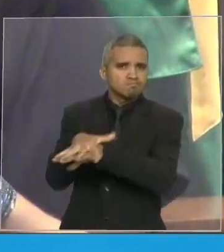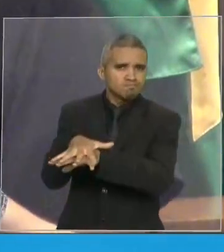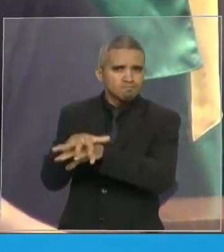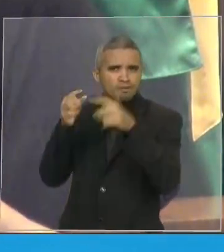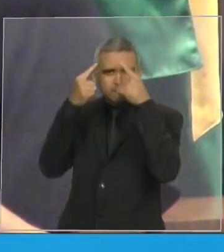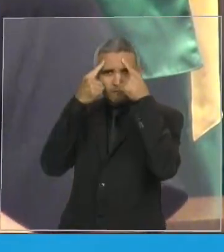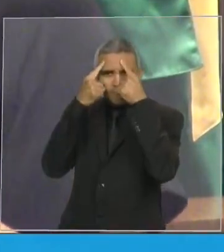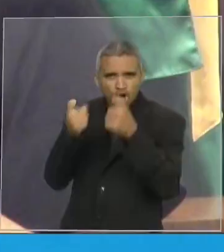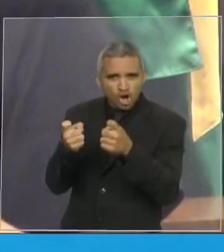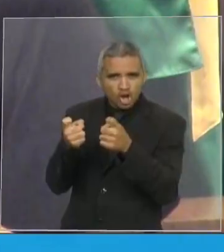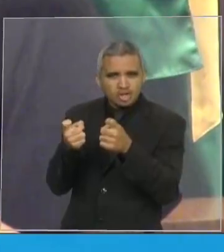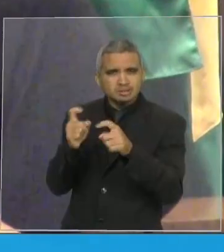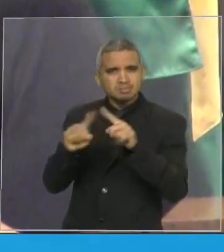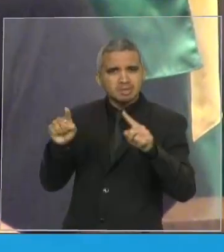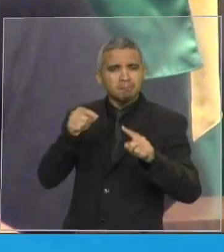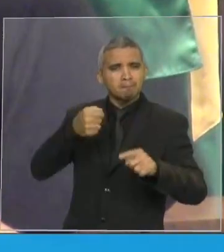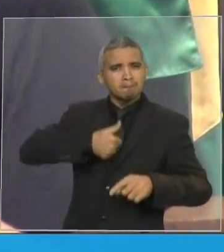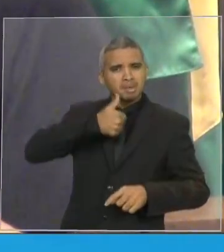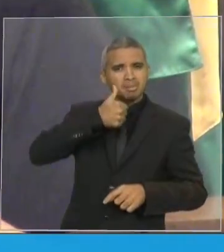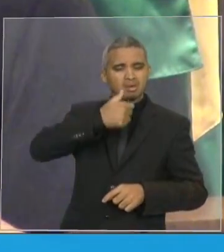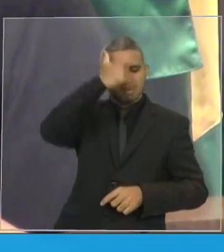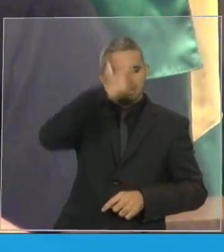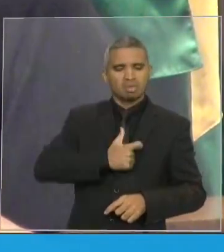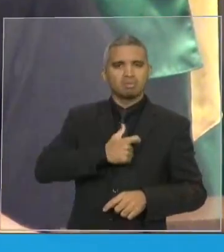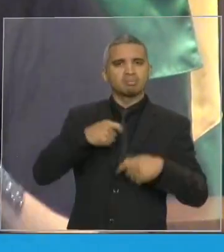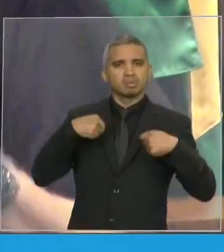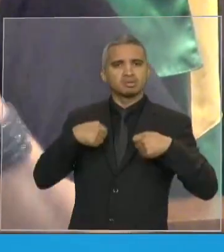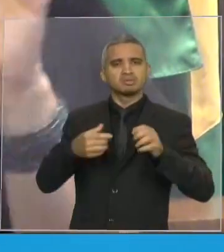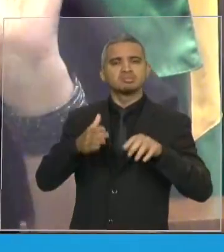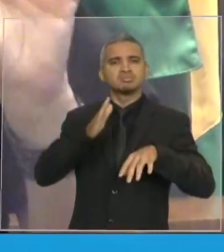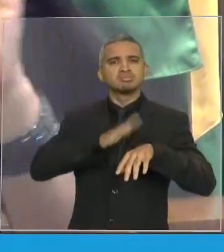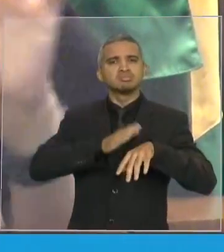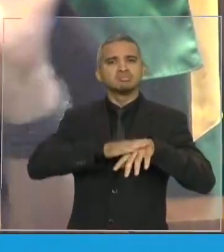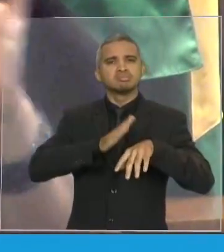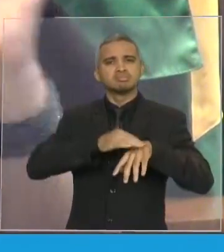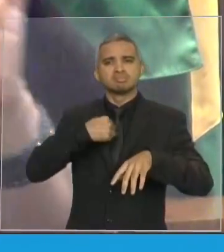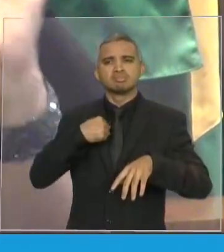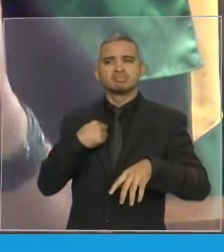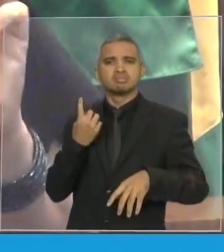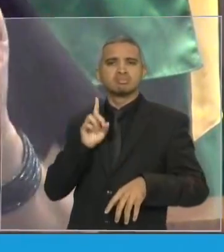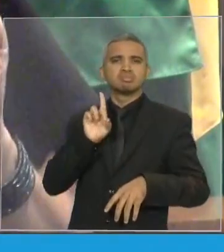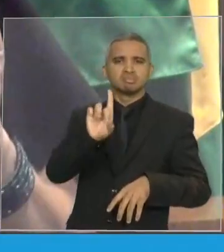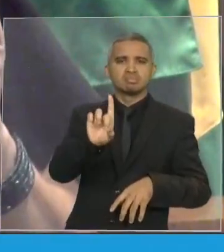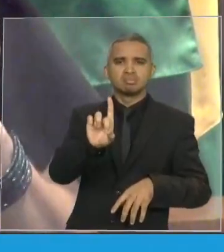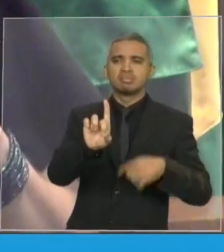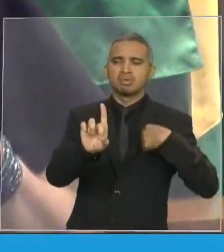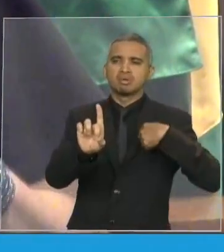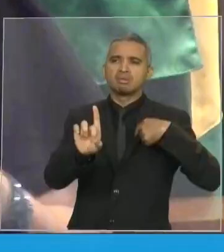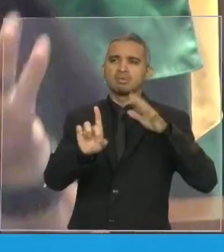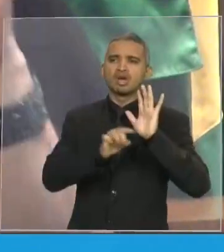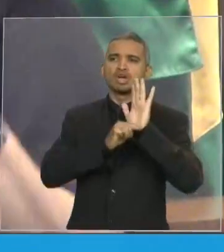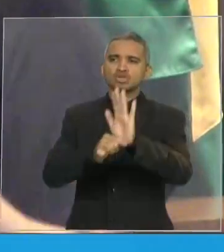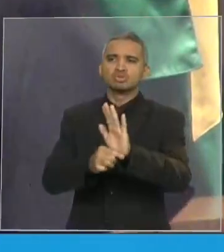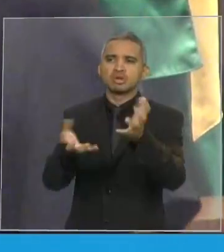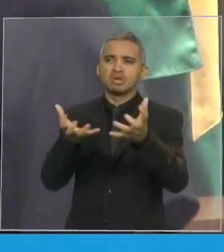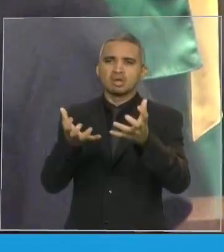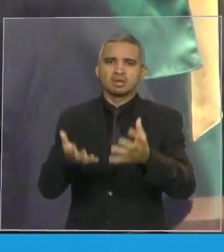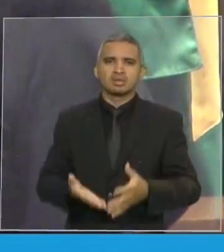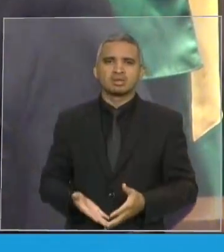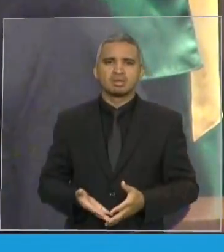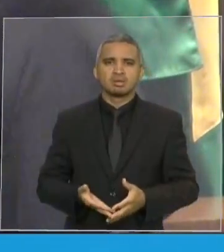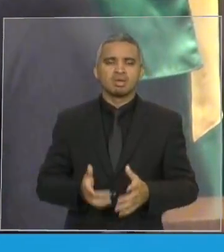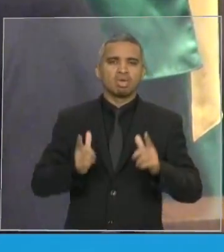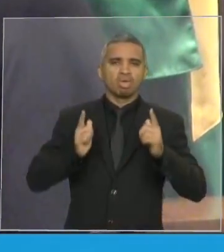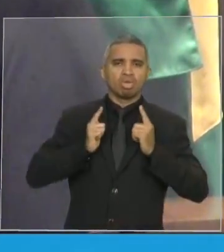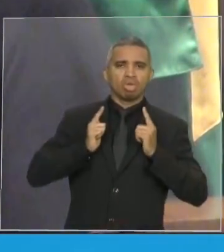se eu me prontificar. Se eu sair do meu casulo, se eu sair da minha zona